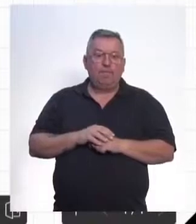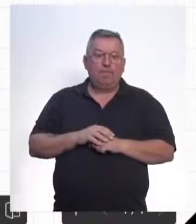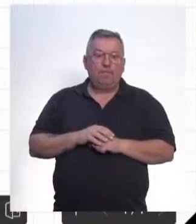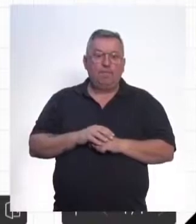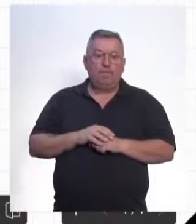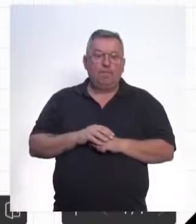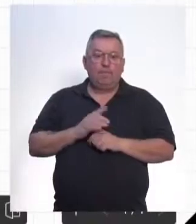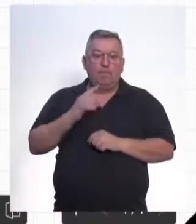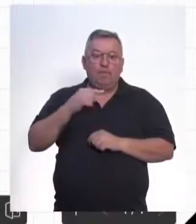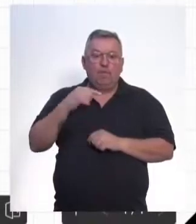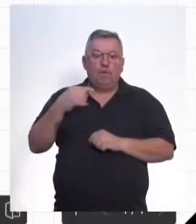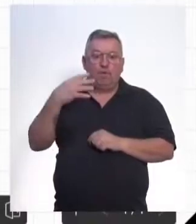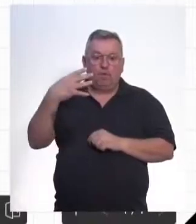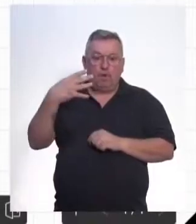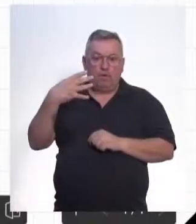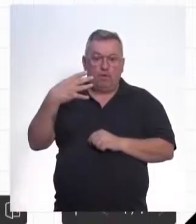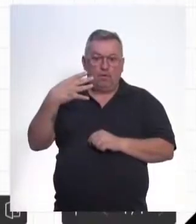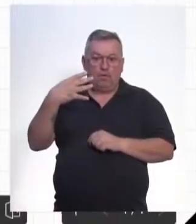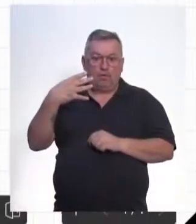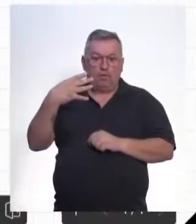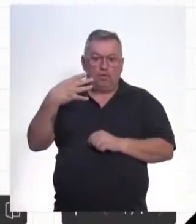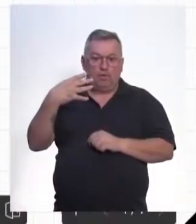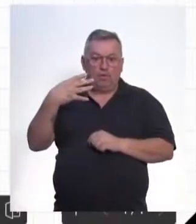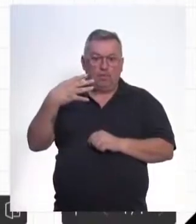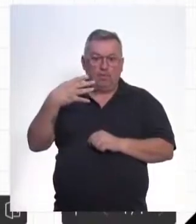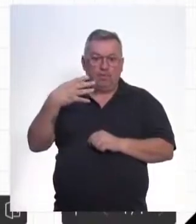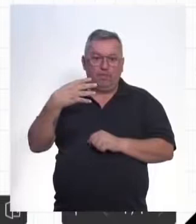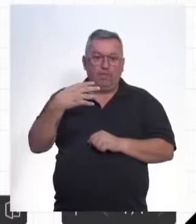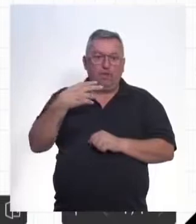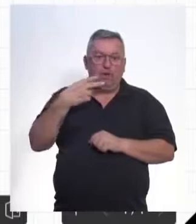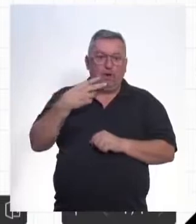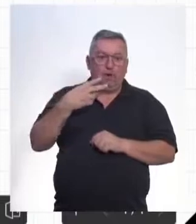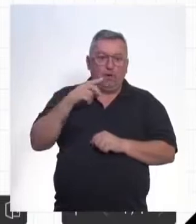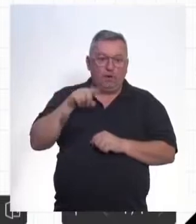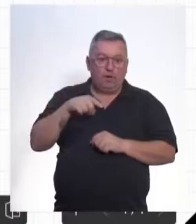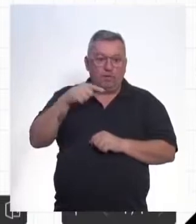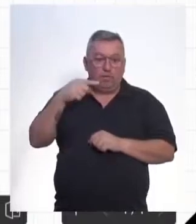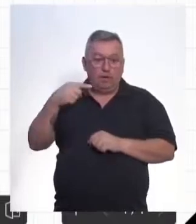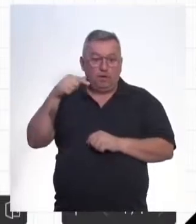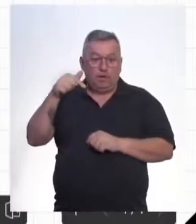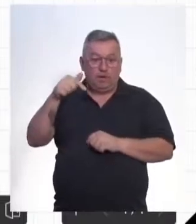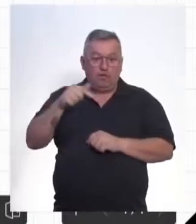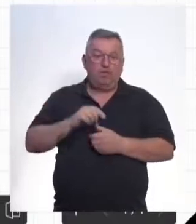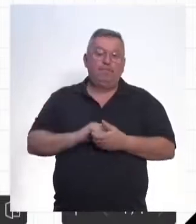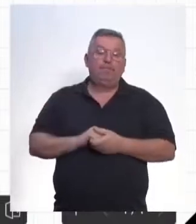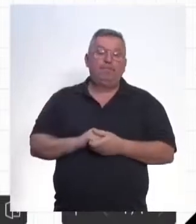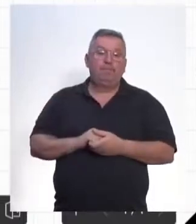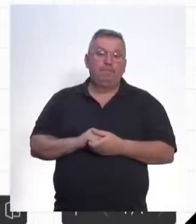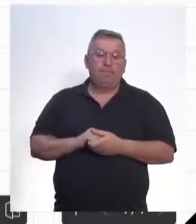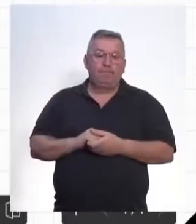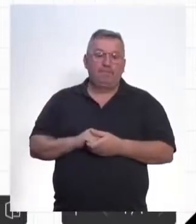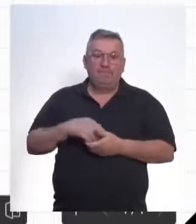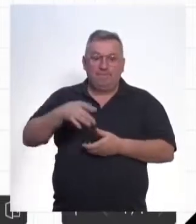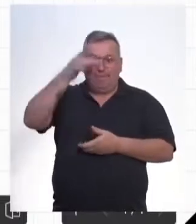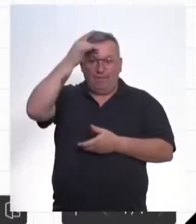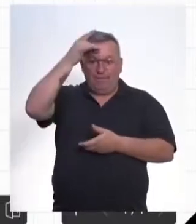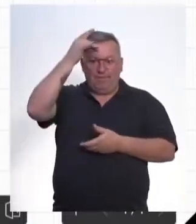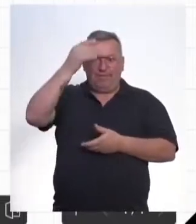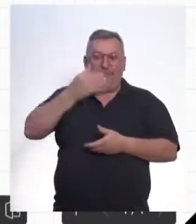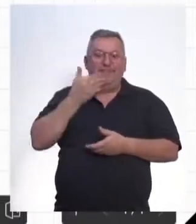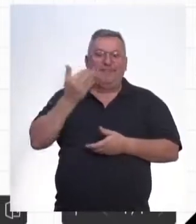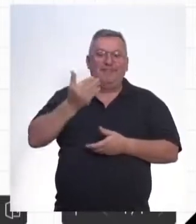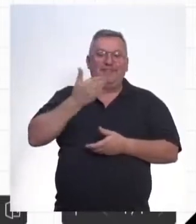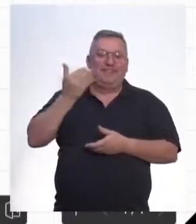1 menos 4, não é? 1 menos 4. E 2 menos 7? E 2 menos 7. Caramba, decorei já.